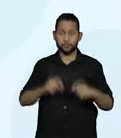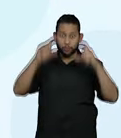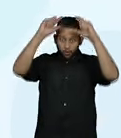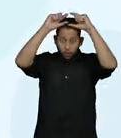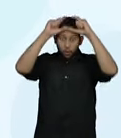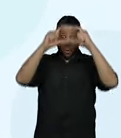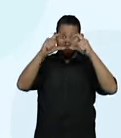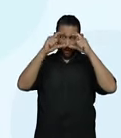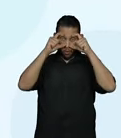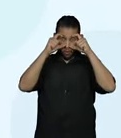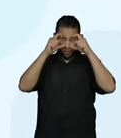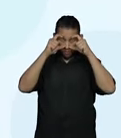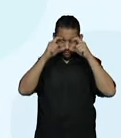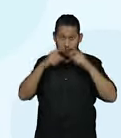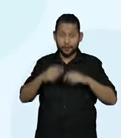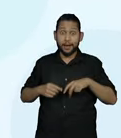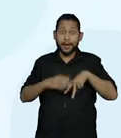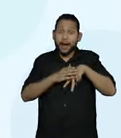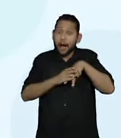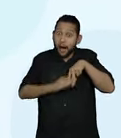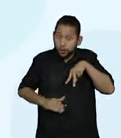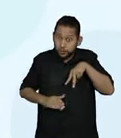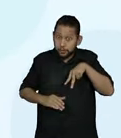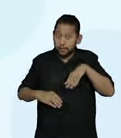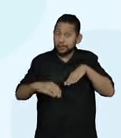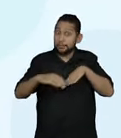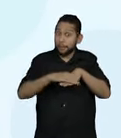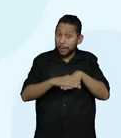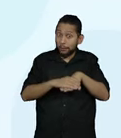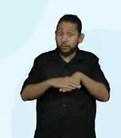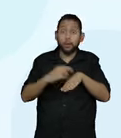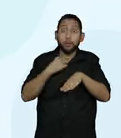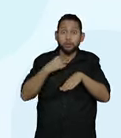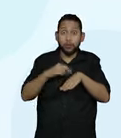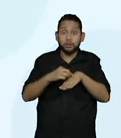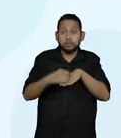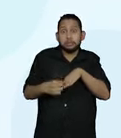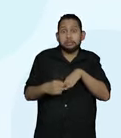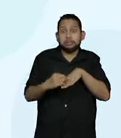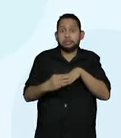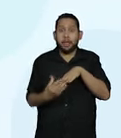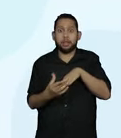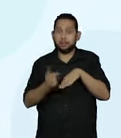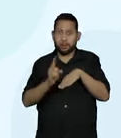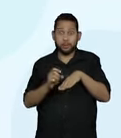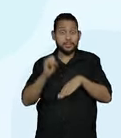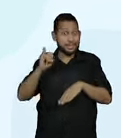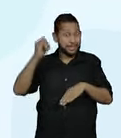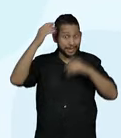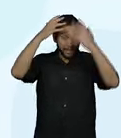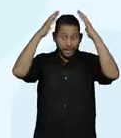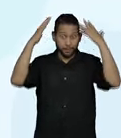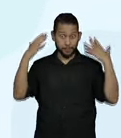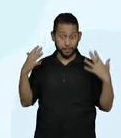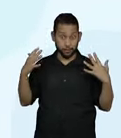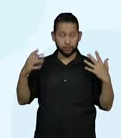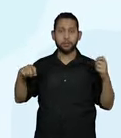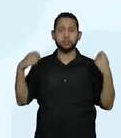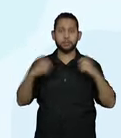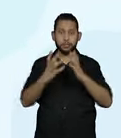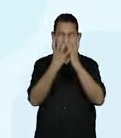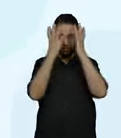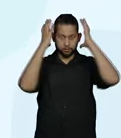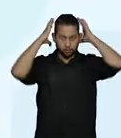proteção, calça comprida, sapatos fechados, e se a pessoa tiver cabelo comprido, deve